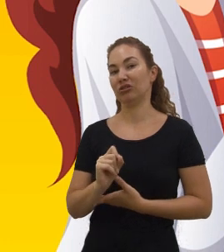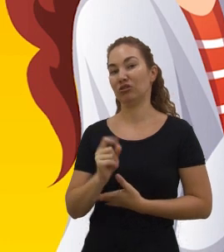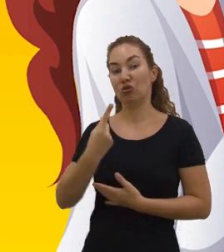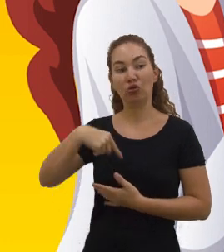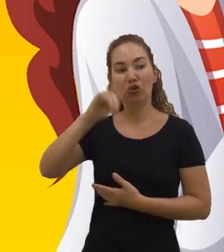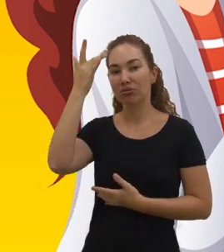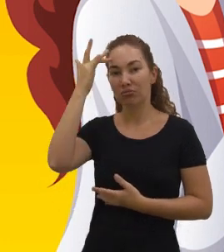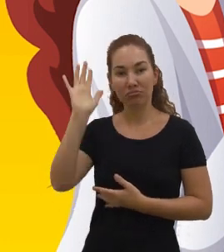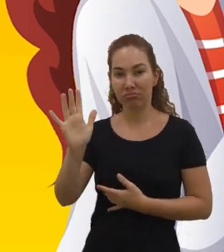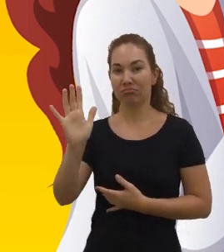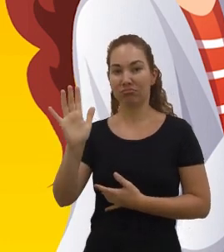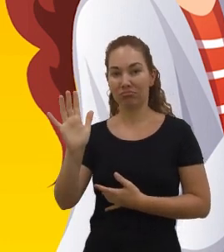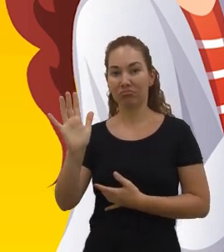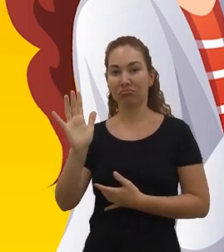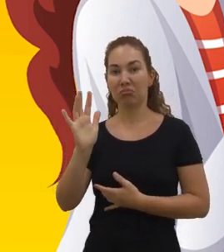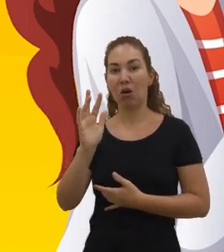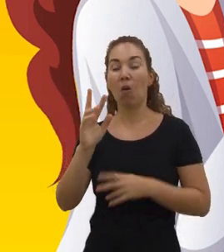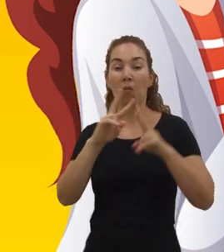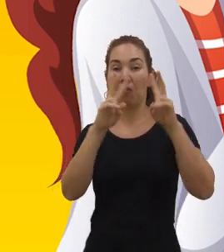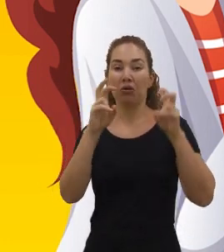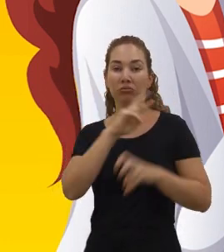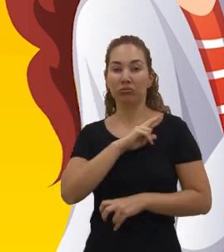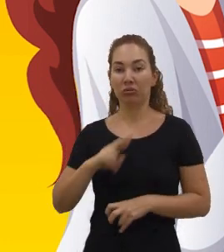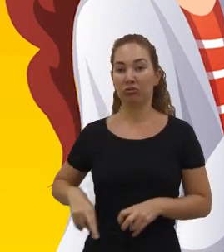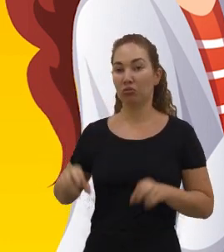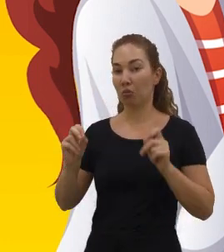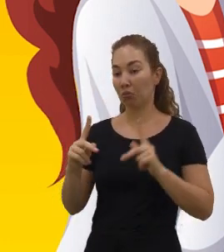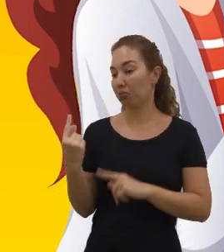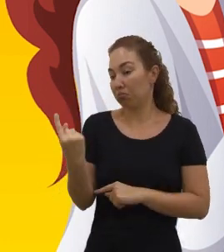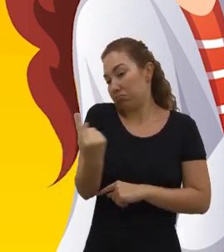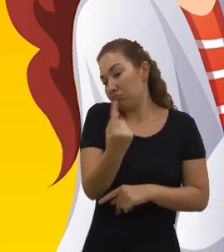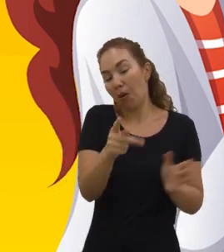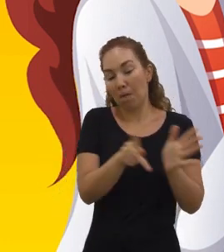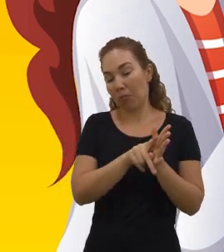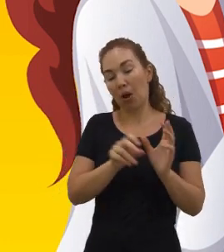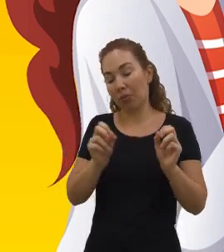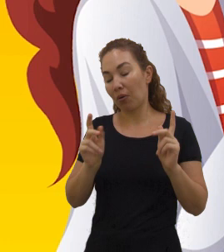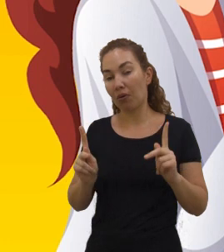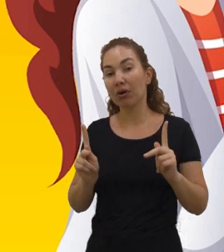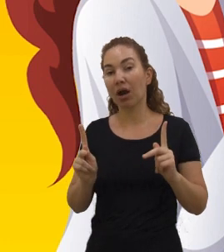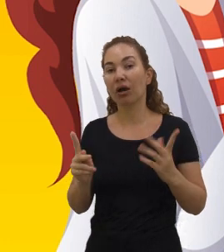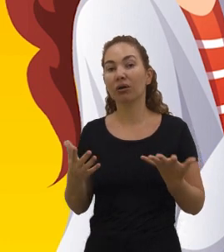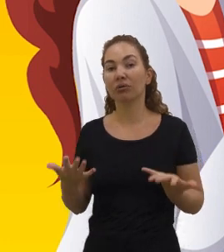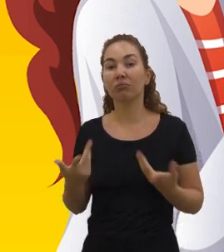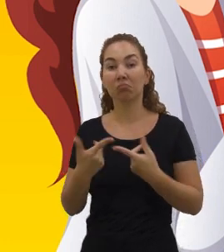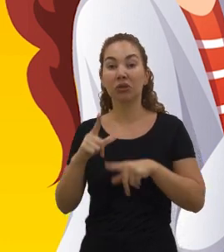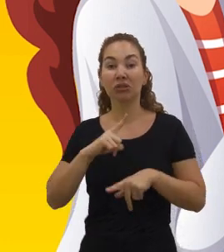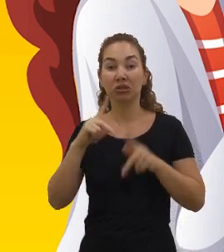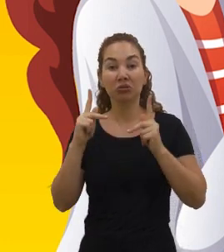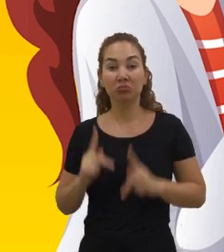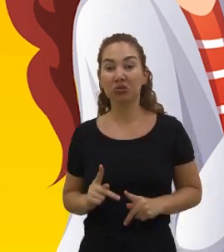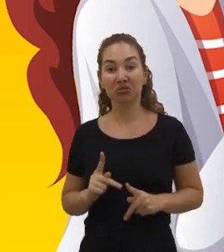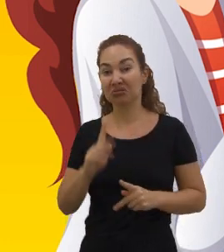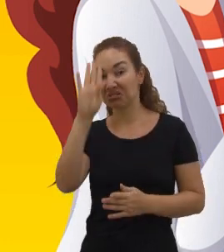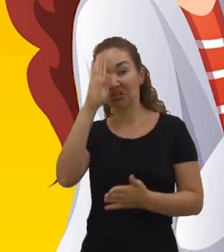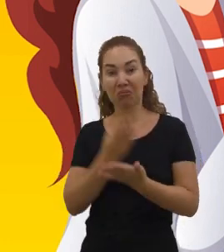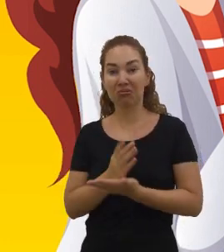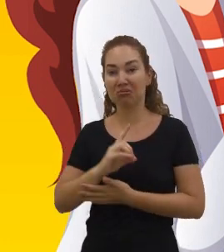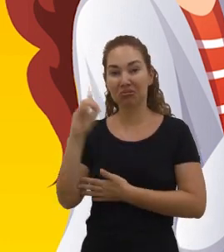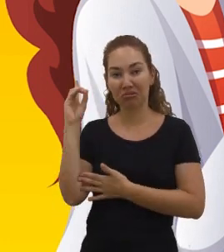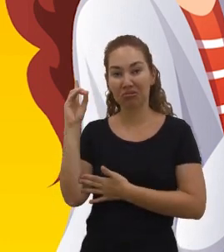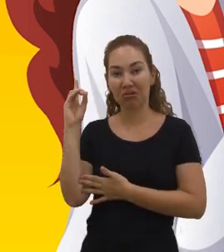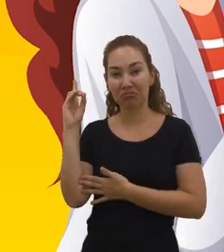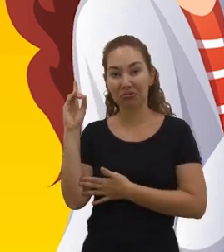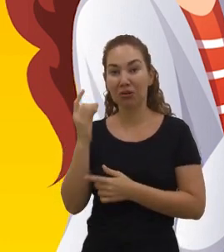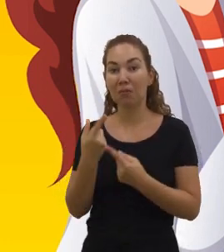sabe, tipo, a questão de religião. Beleza, cada um tem a sua, mas tem gente que, na verdade, nem acredita em Deus, mas